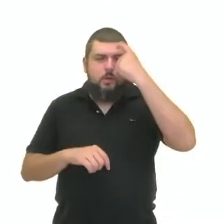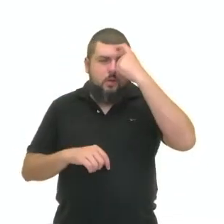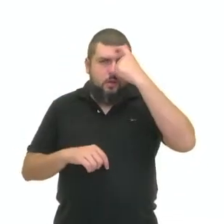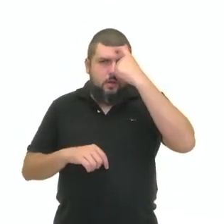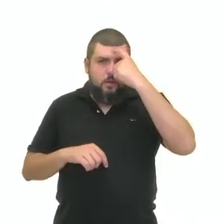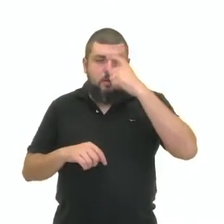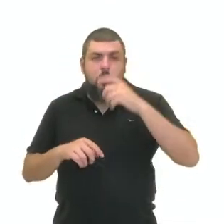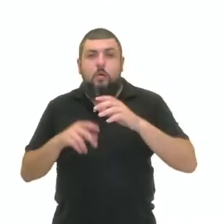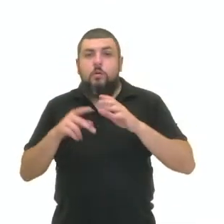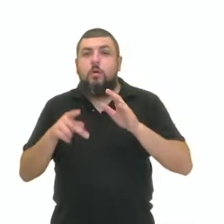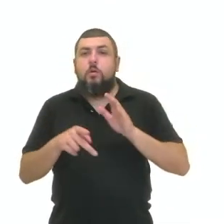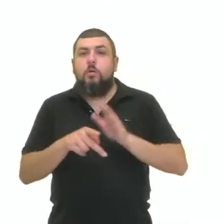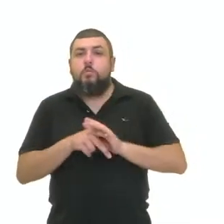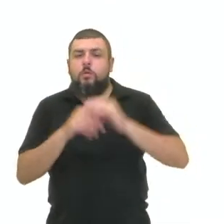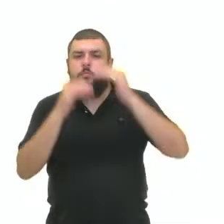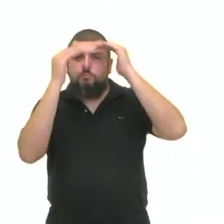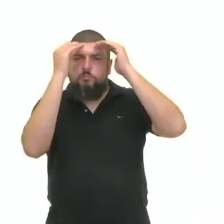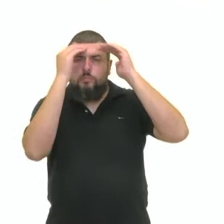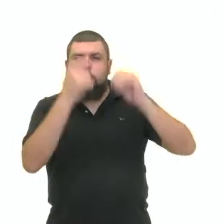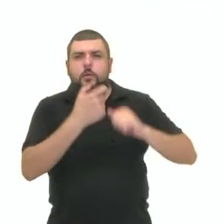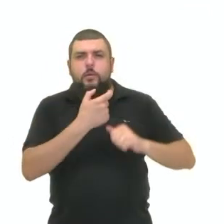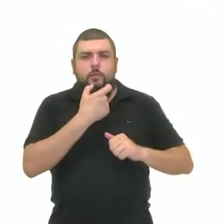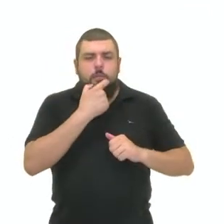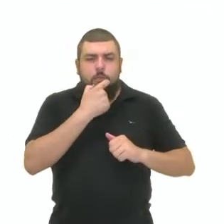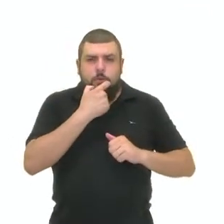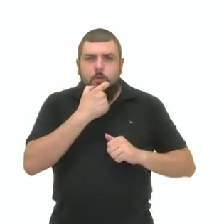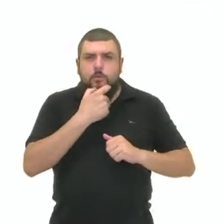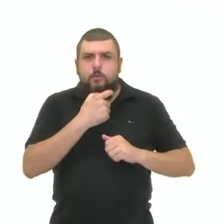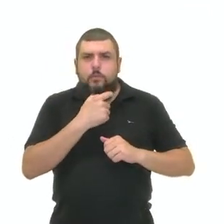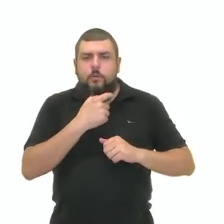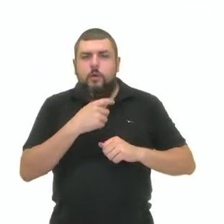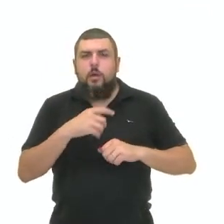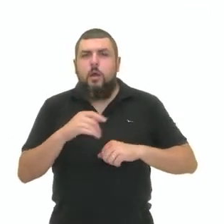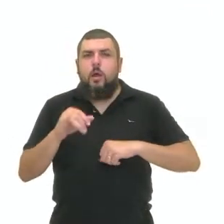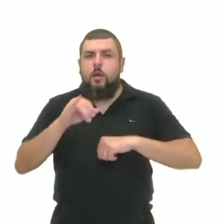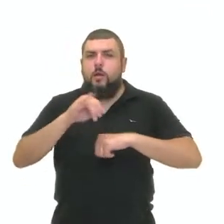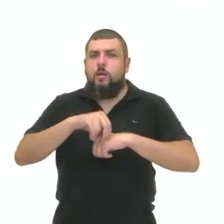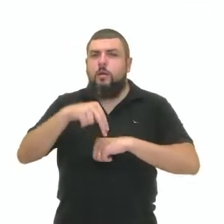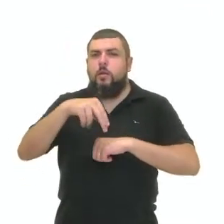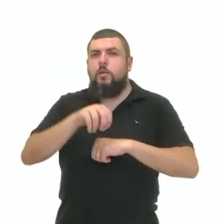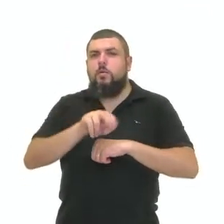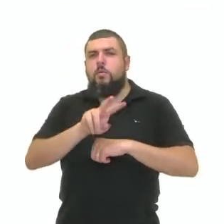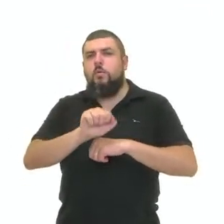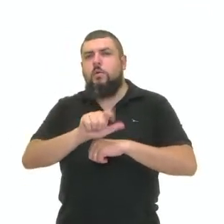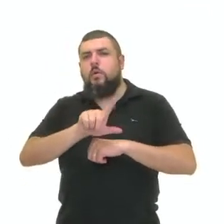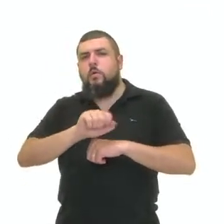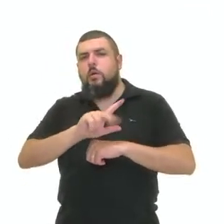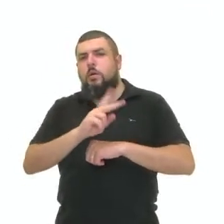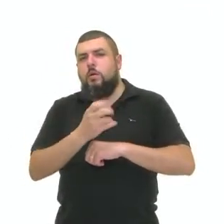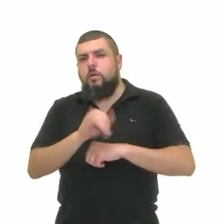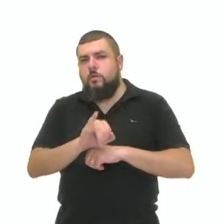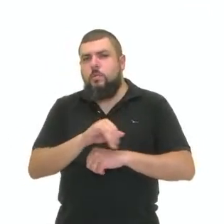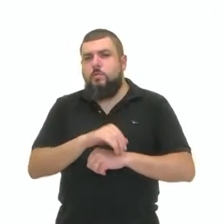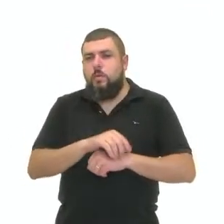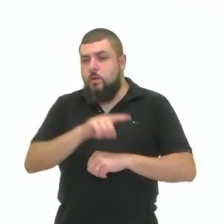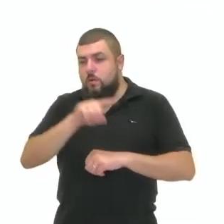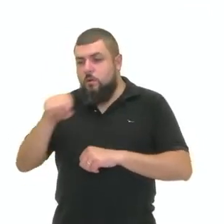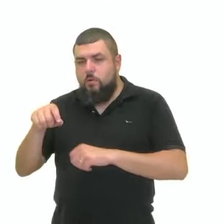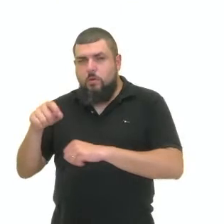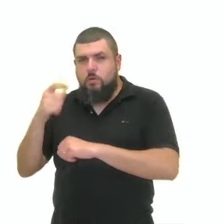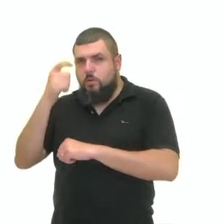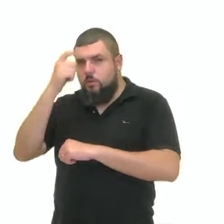Britânica de fato a Índia administrada pelos ingleses que tinha capital nova délhi e a outra delas era dividida